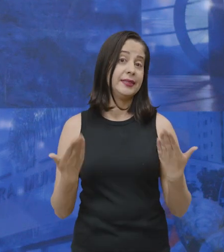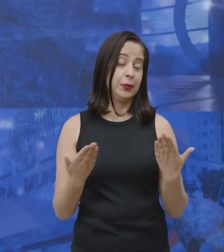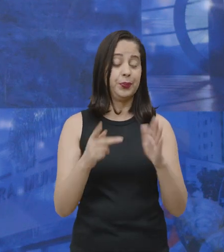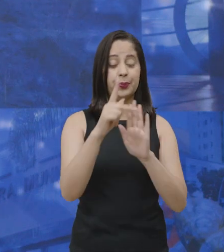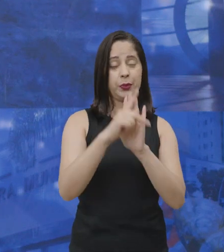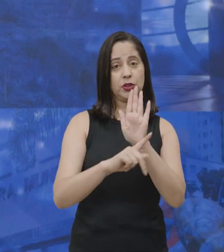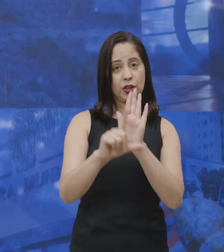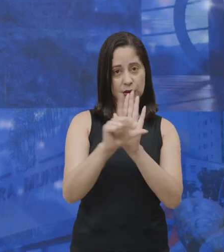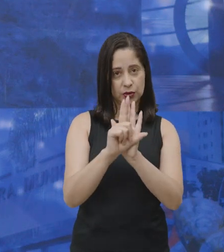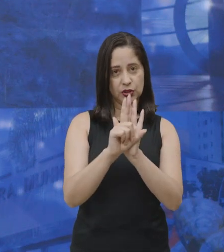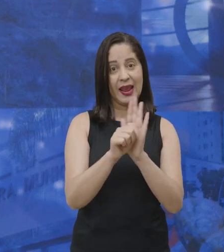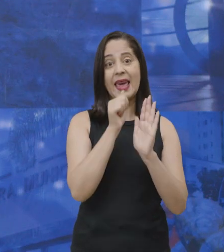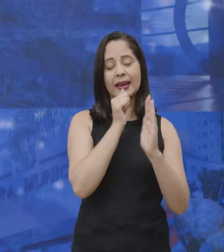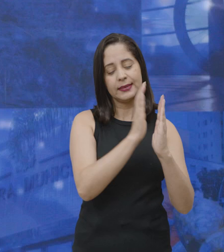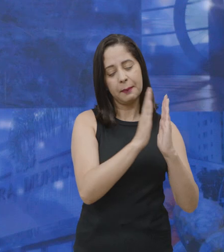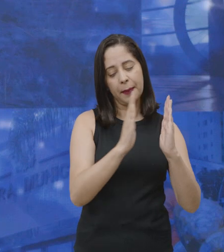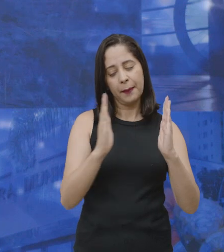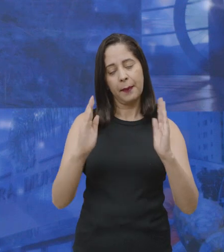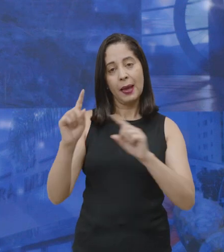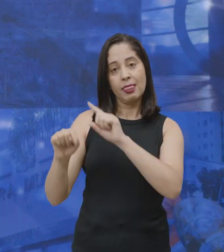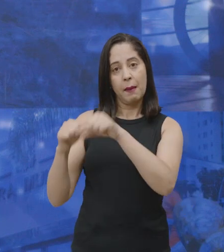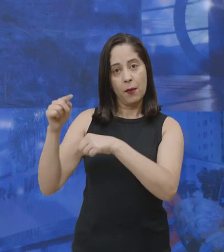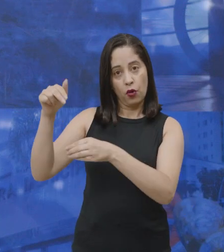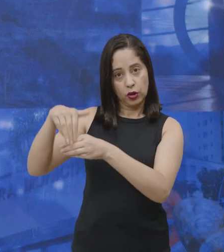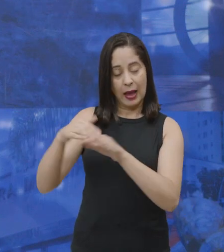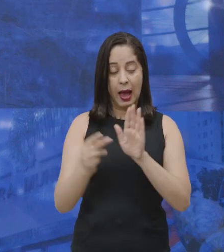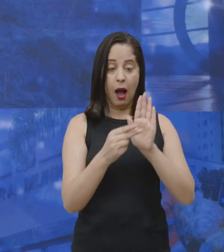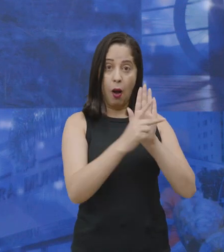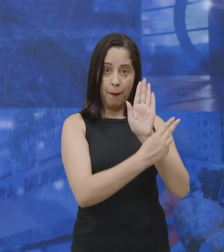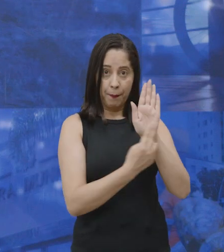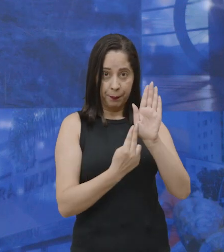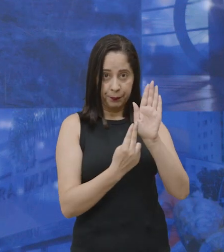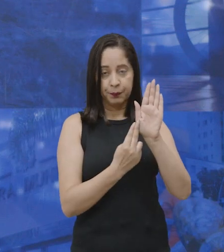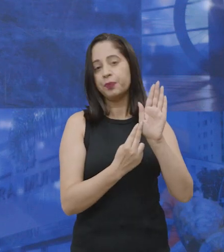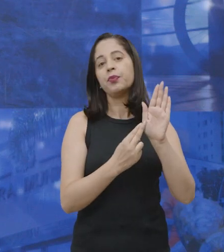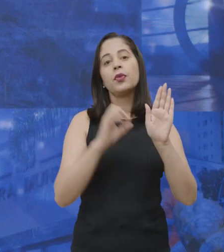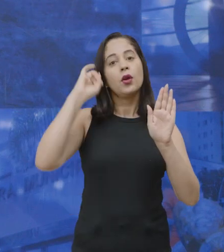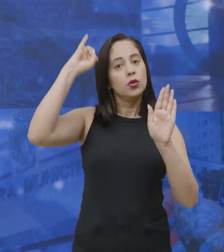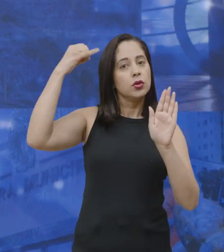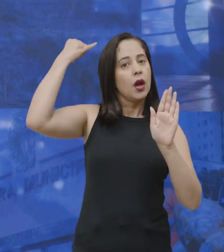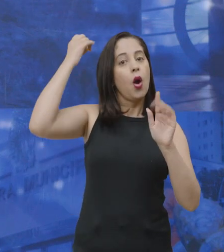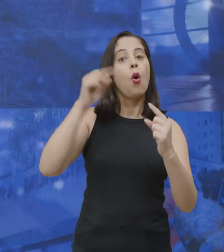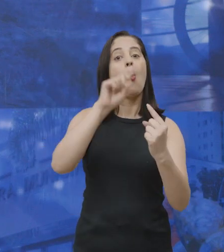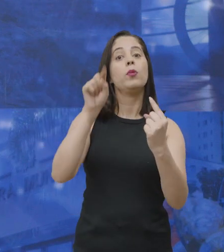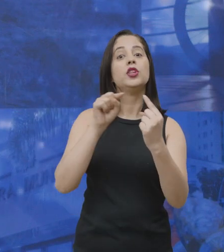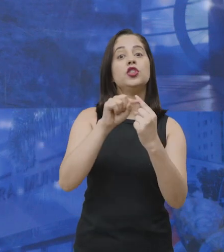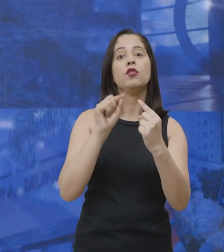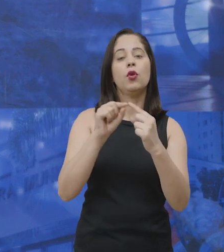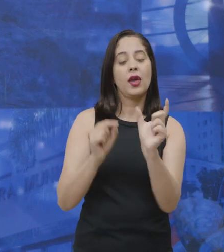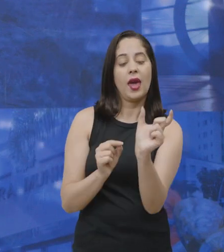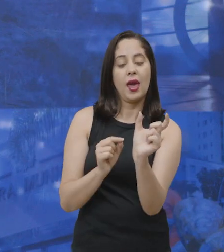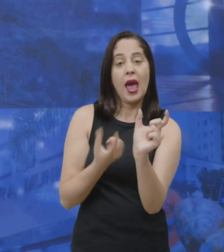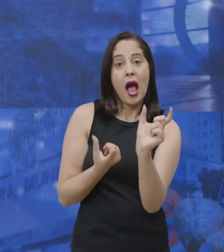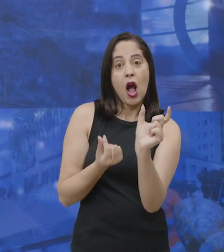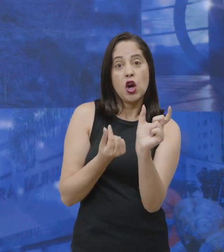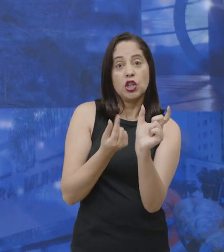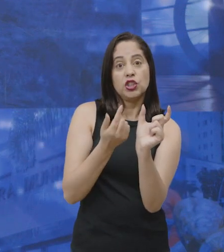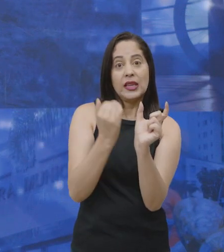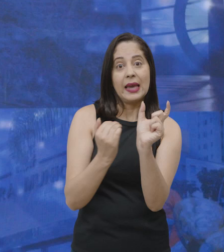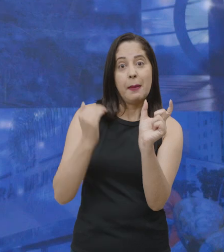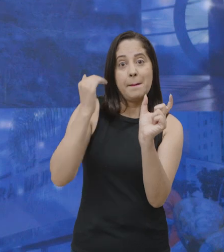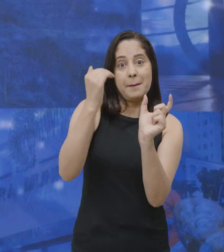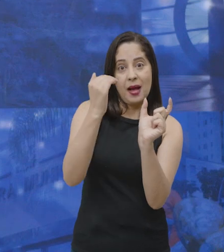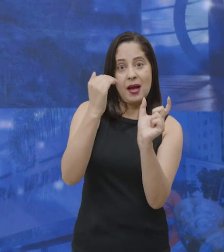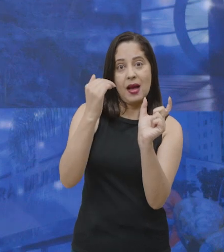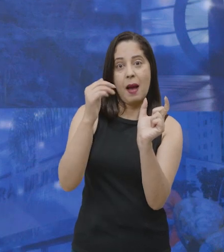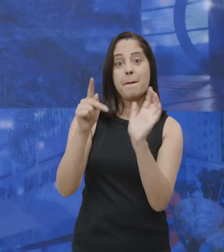E bom, um projeto de lei que tramita na Câmara, de autoria do vereador Dr. José Cláudio, busca aumentar o valor do Vale